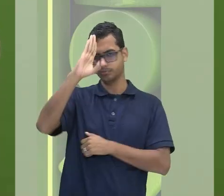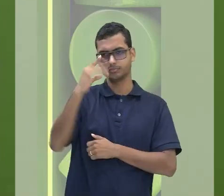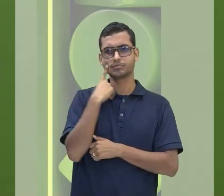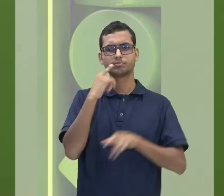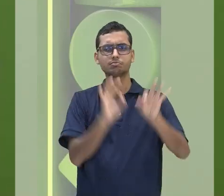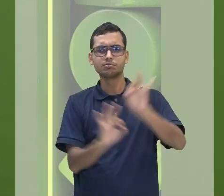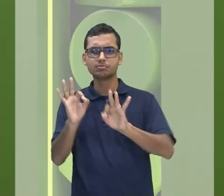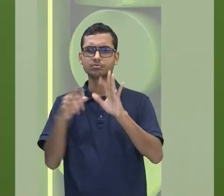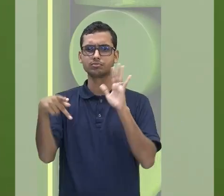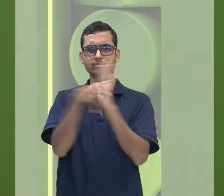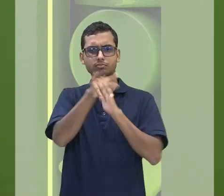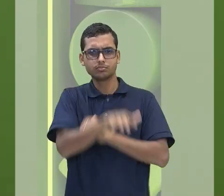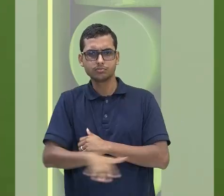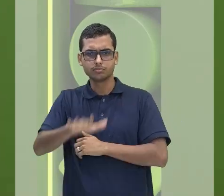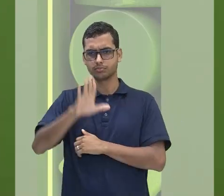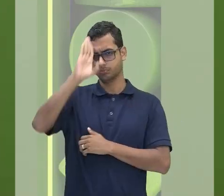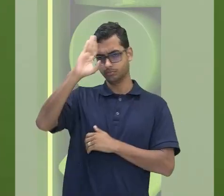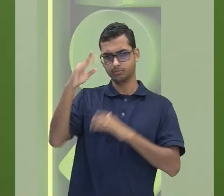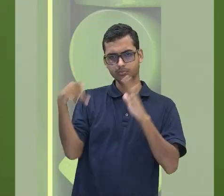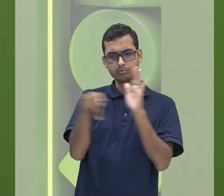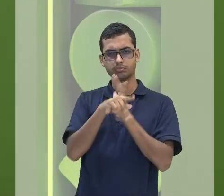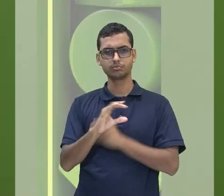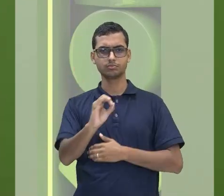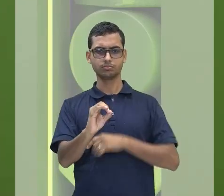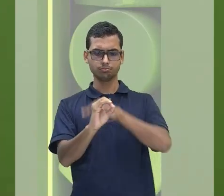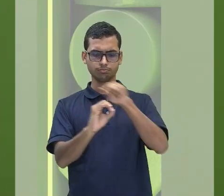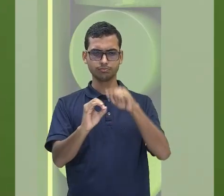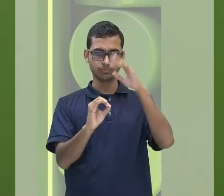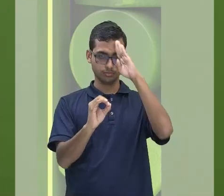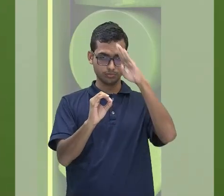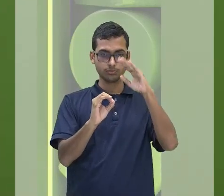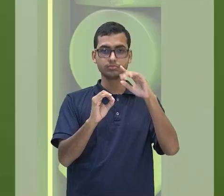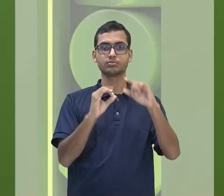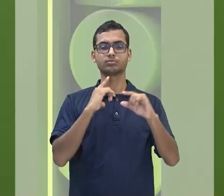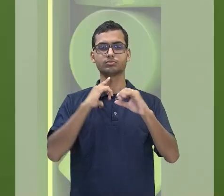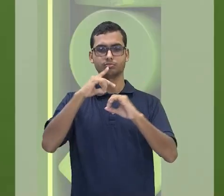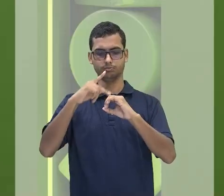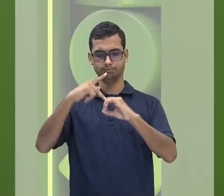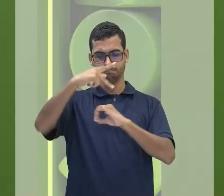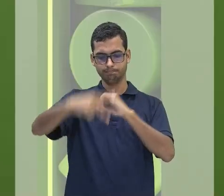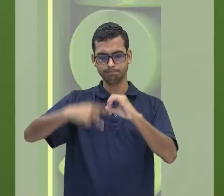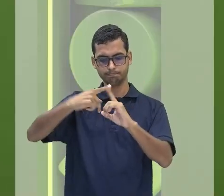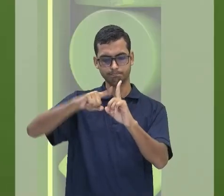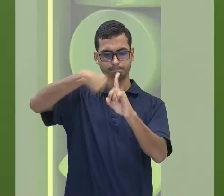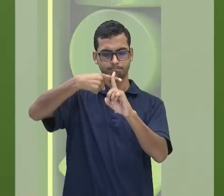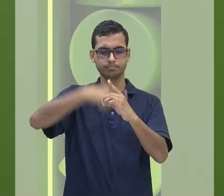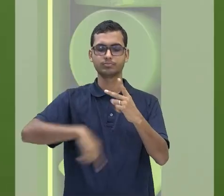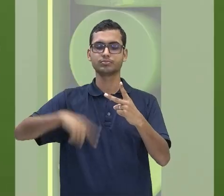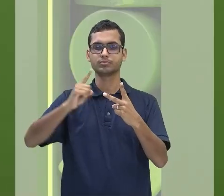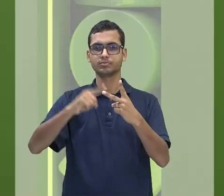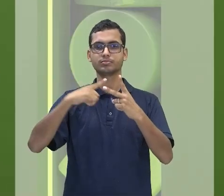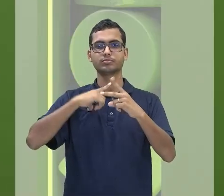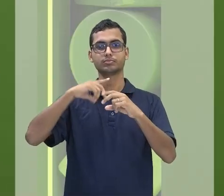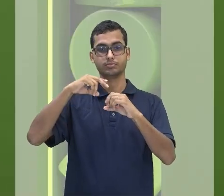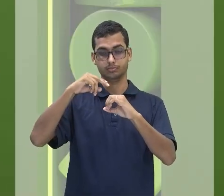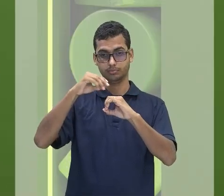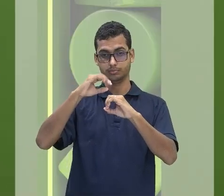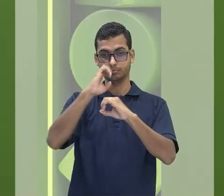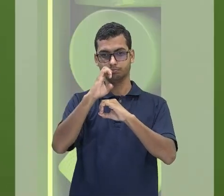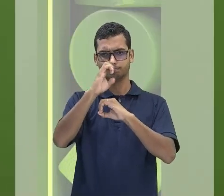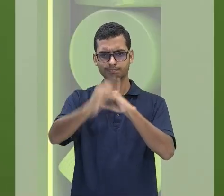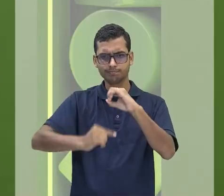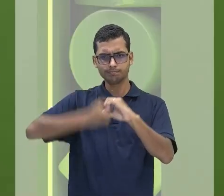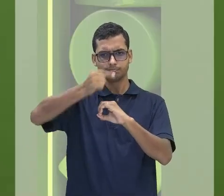Existe uma região central, que é o núcleo, que é formado por prótons e nêutrons. E ao redor deste núcleo giram os elétrons.